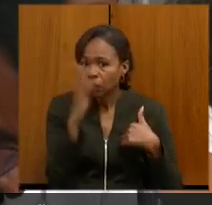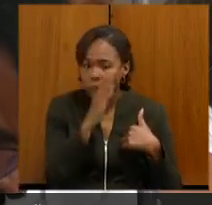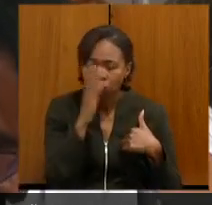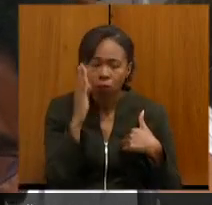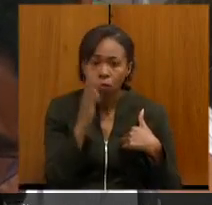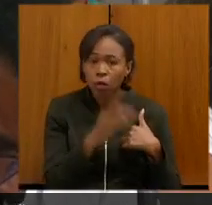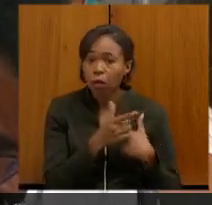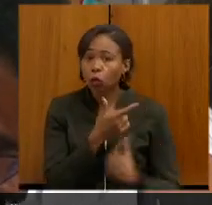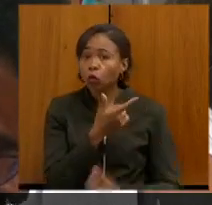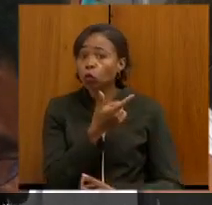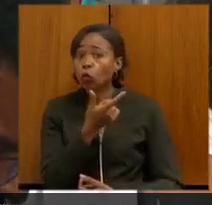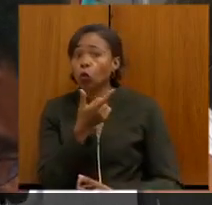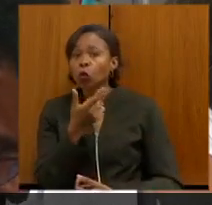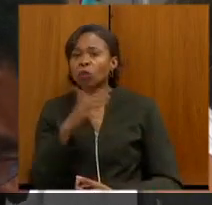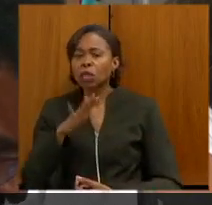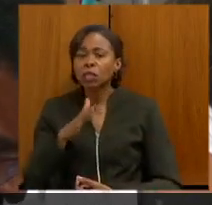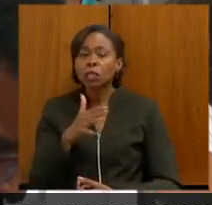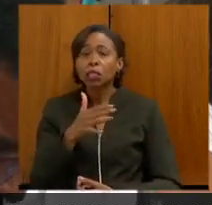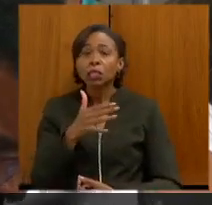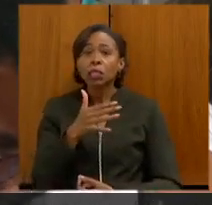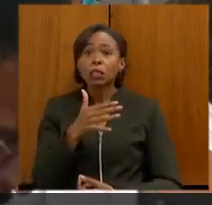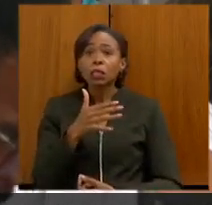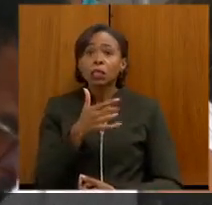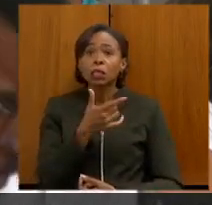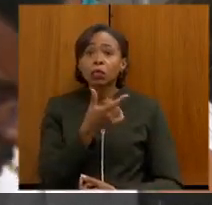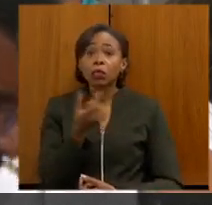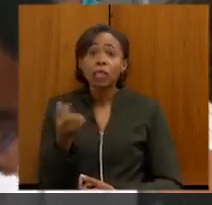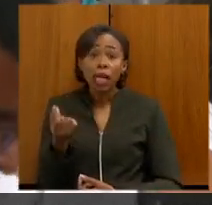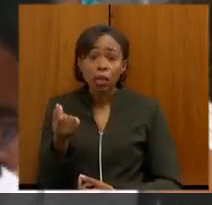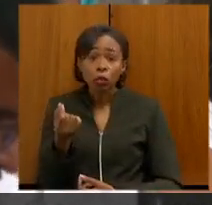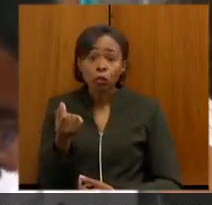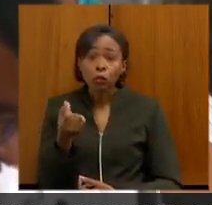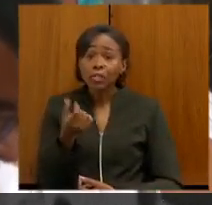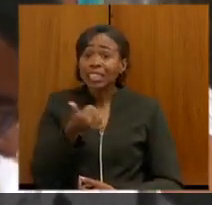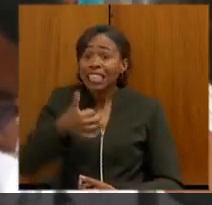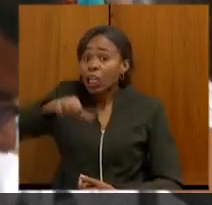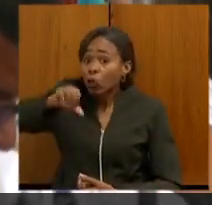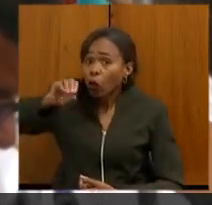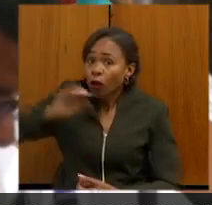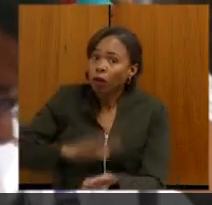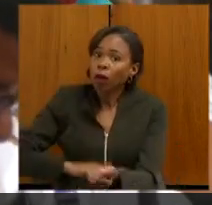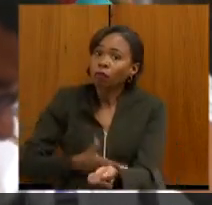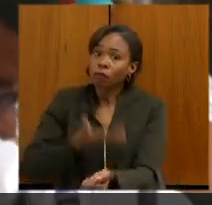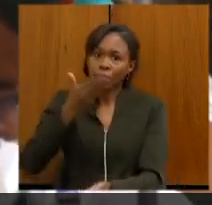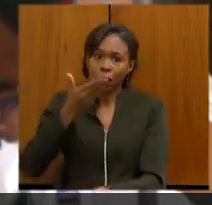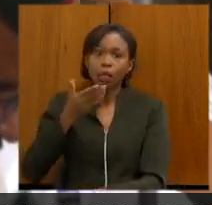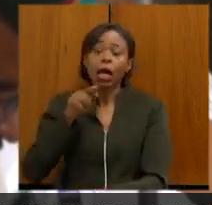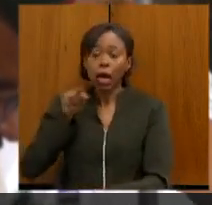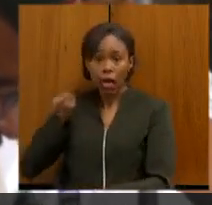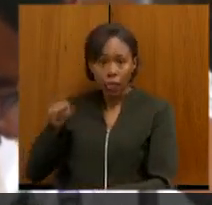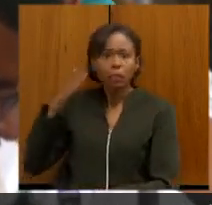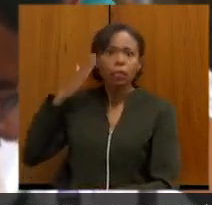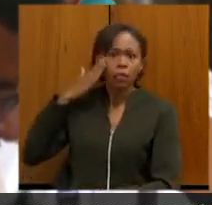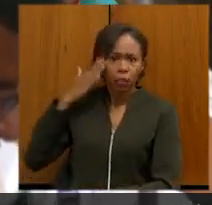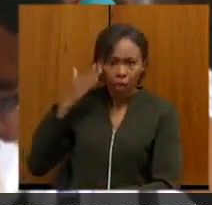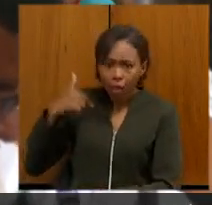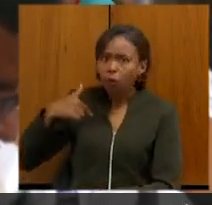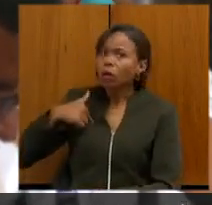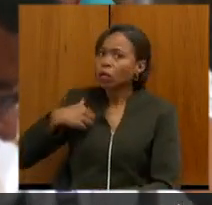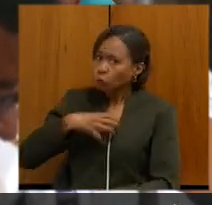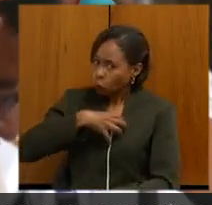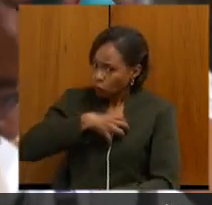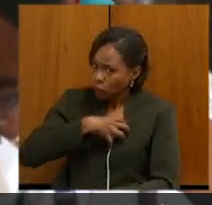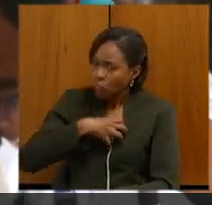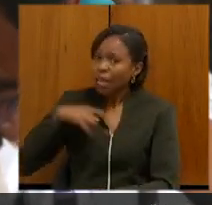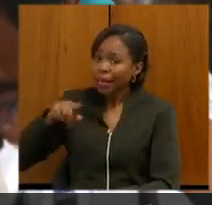com duzentos por cento e noventa não é mentira que esse aqui sabe do que eu passei no dia é tanto que no outro dia